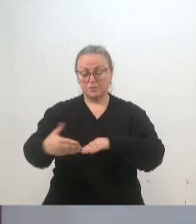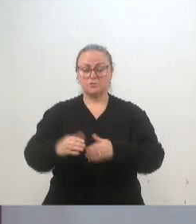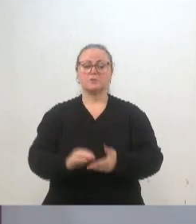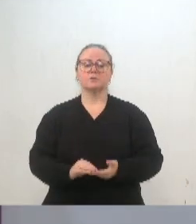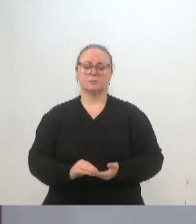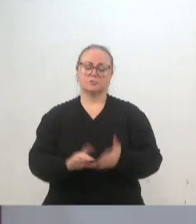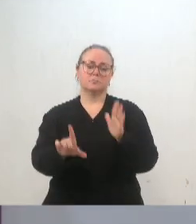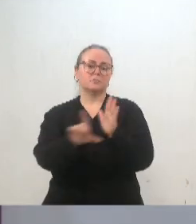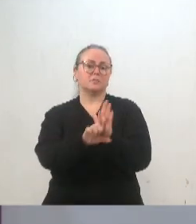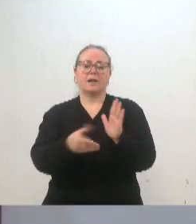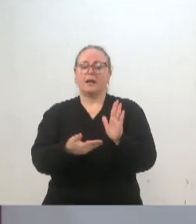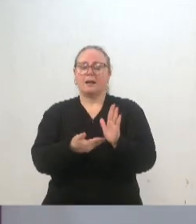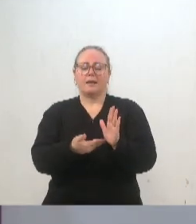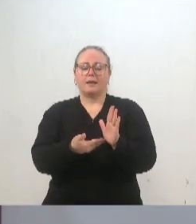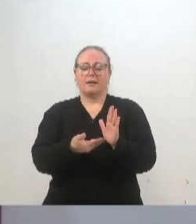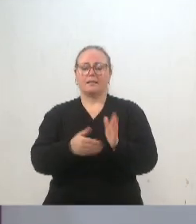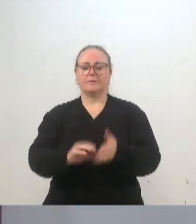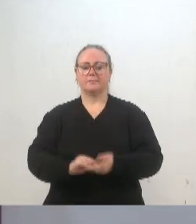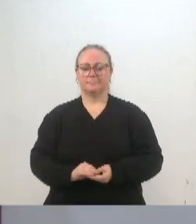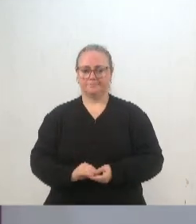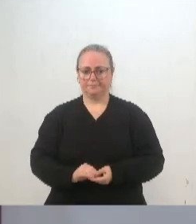questão legal. E